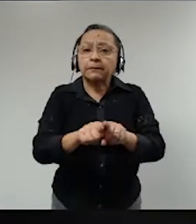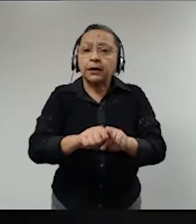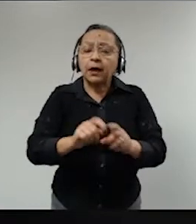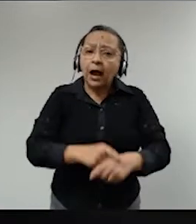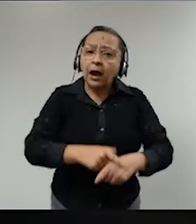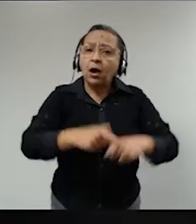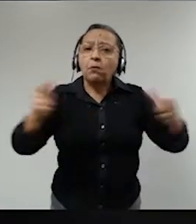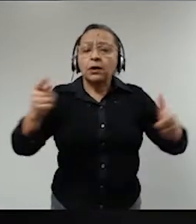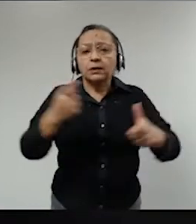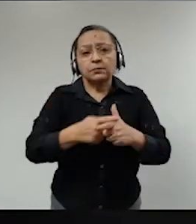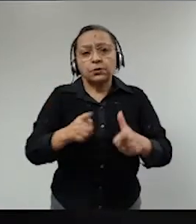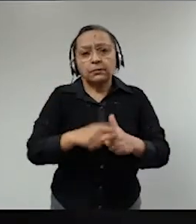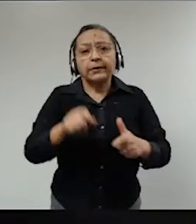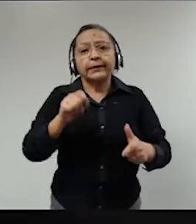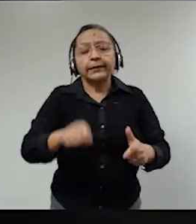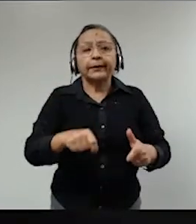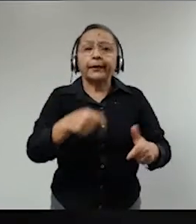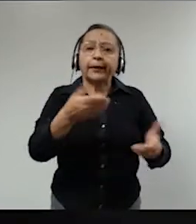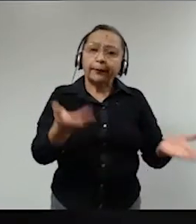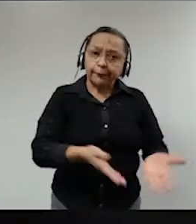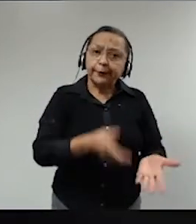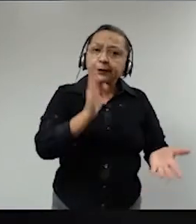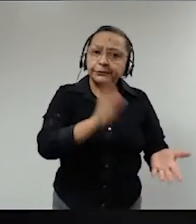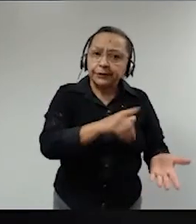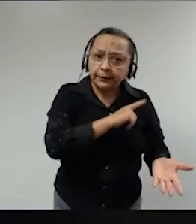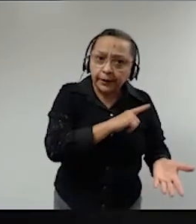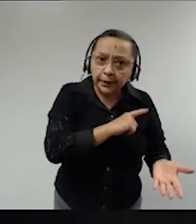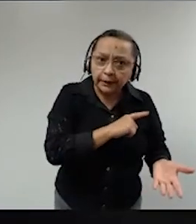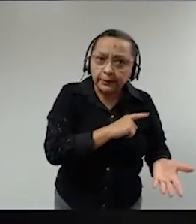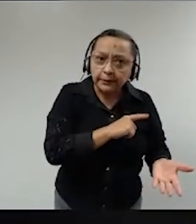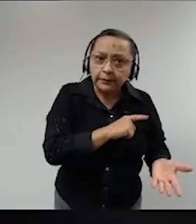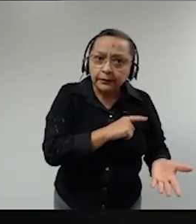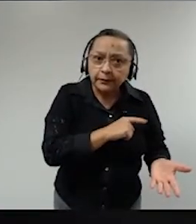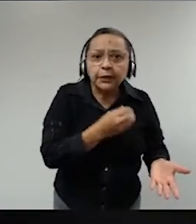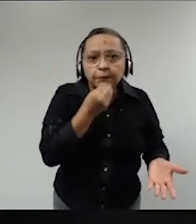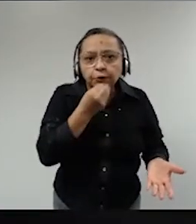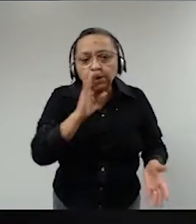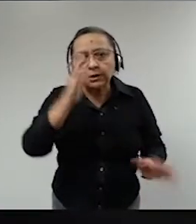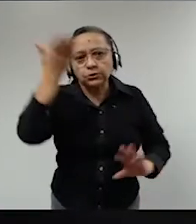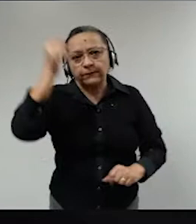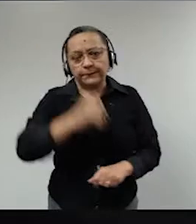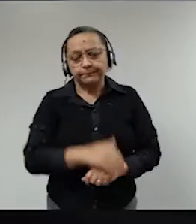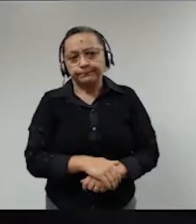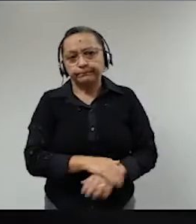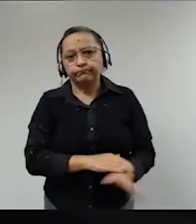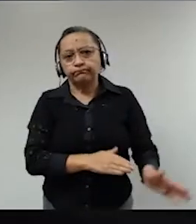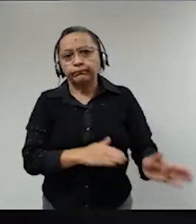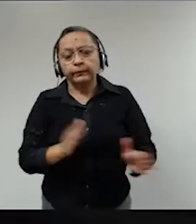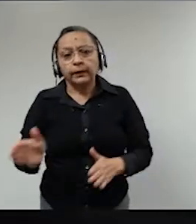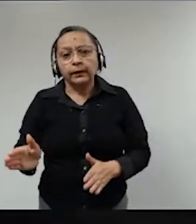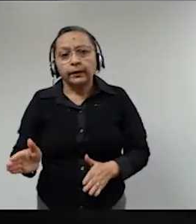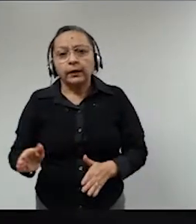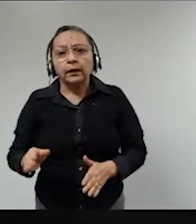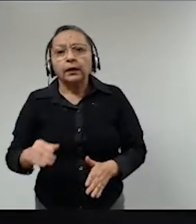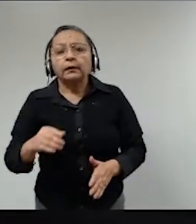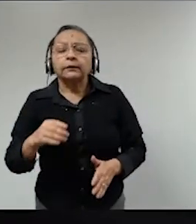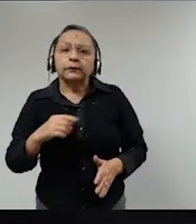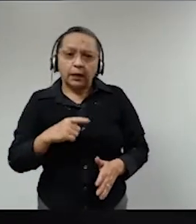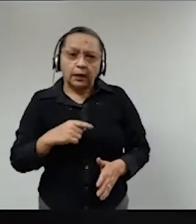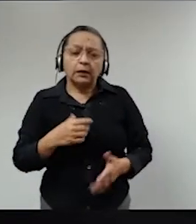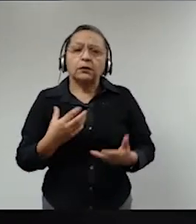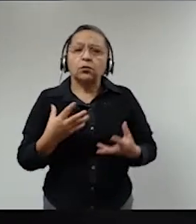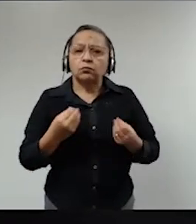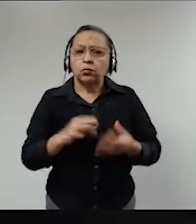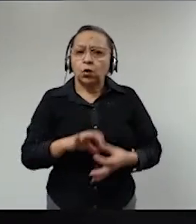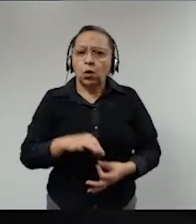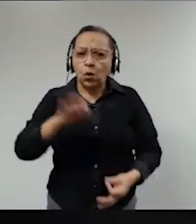um problema que, a princípio, se visava resolver. Há um extenso debate no direito